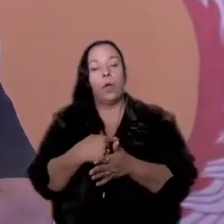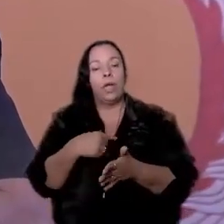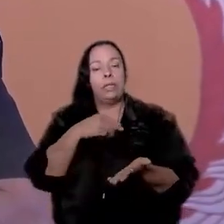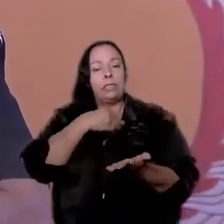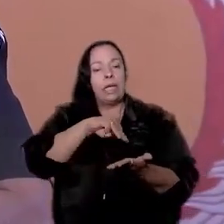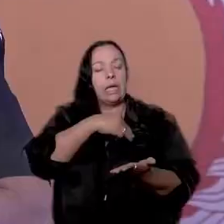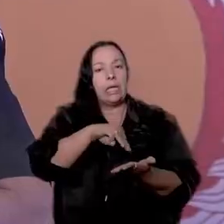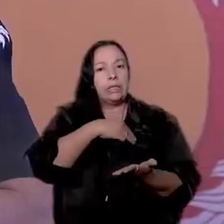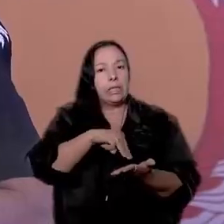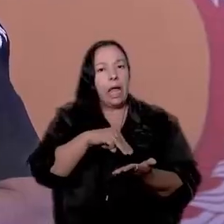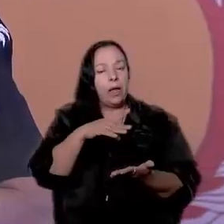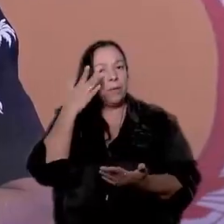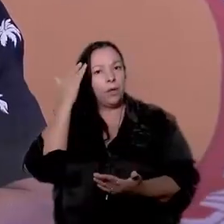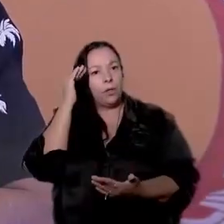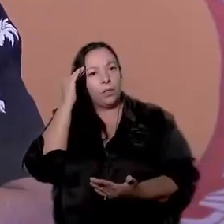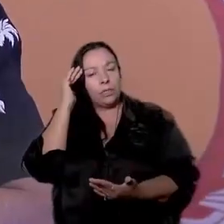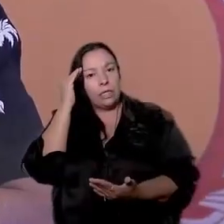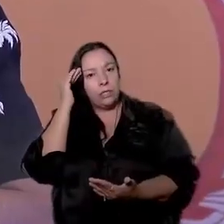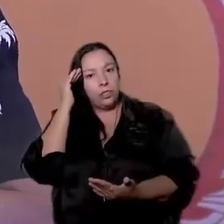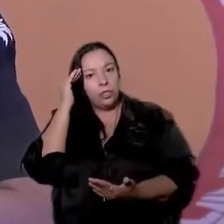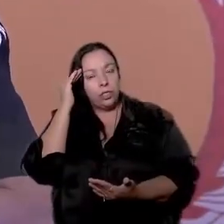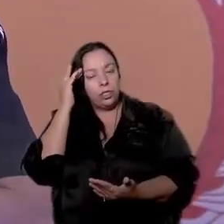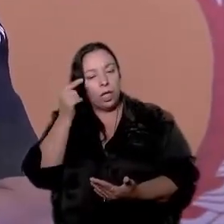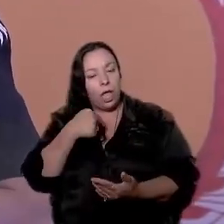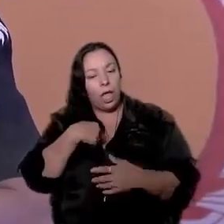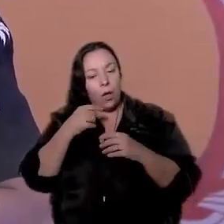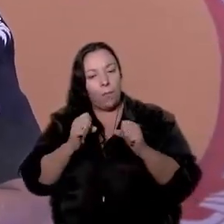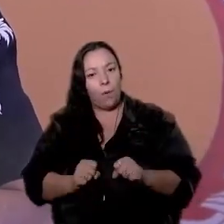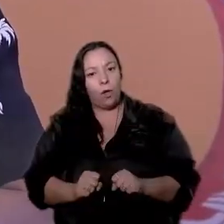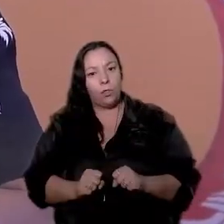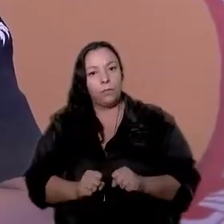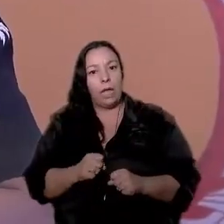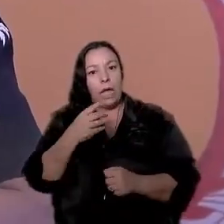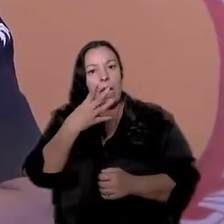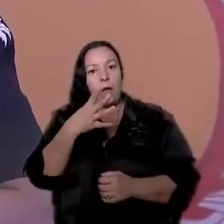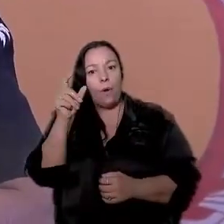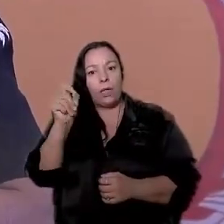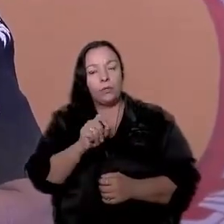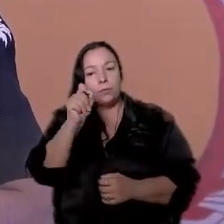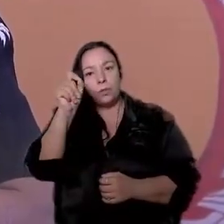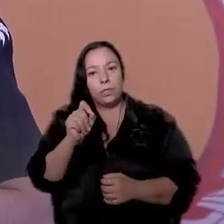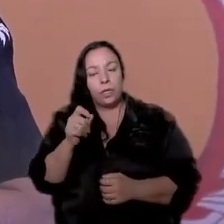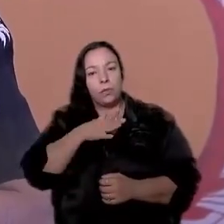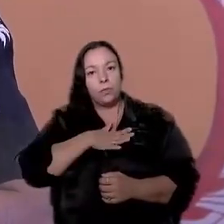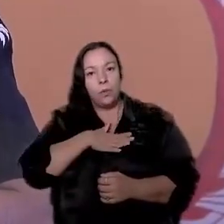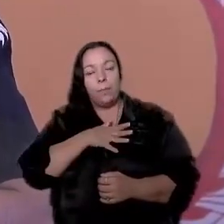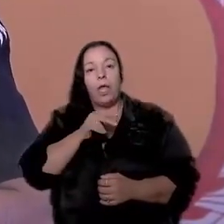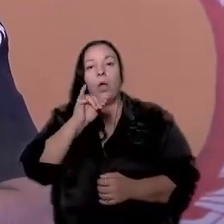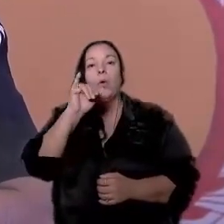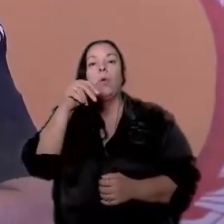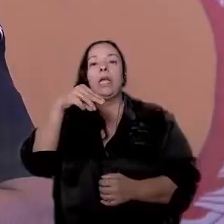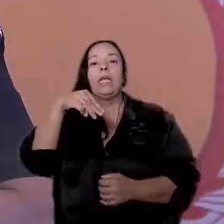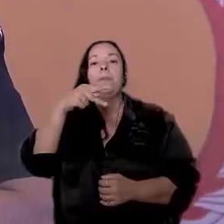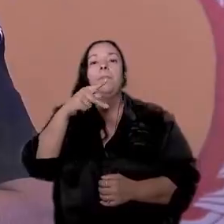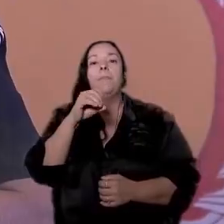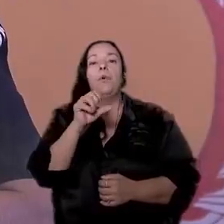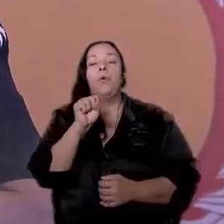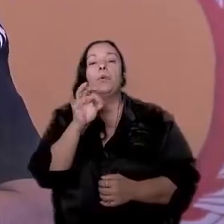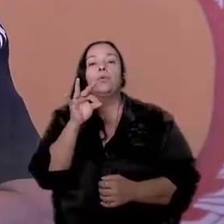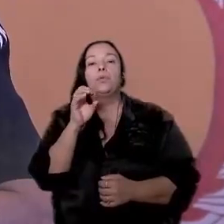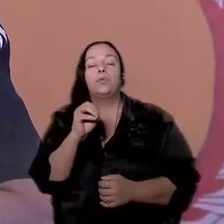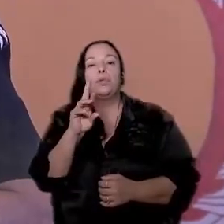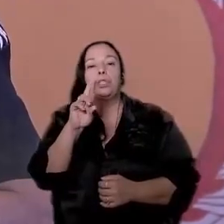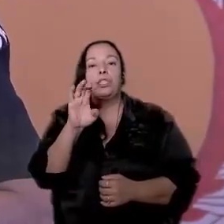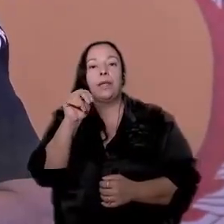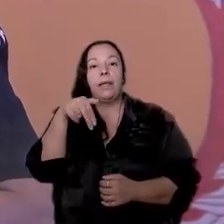secretário, pelo que eu entendi, eu posso pegar 4% do meu imposto de renda e colocar numa ação cultural